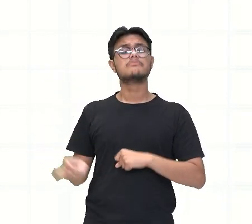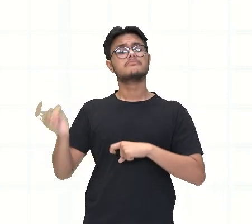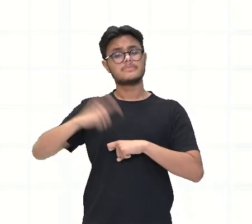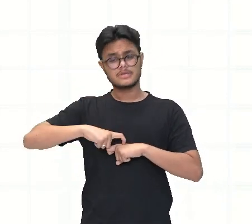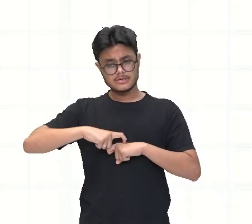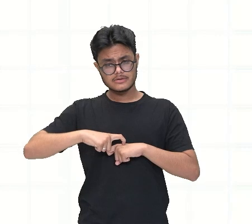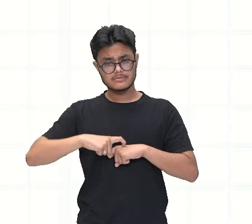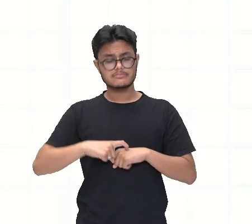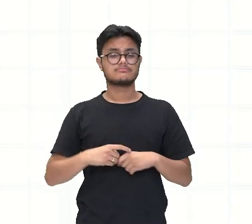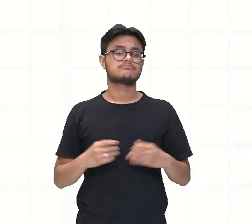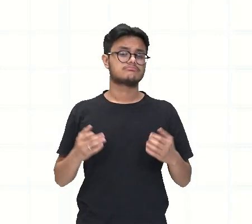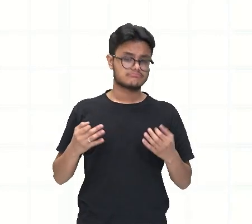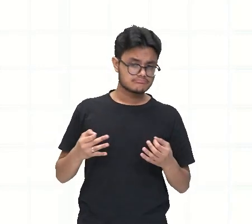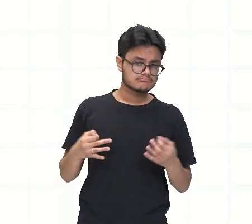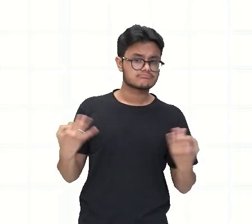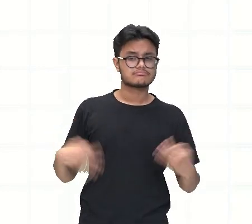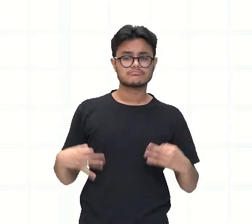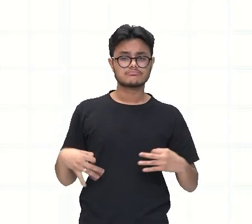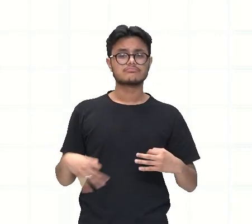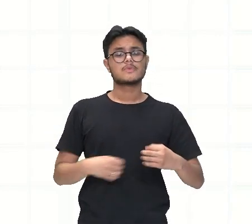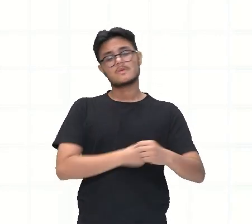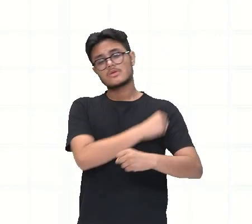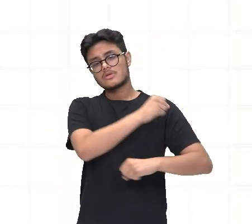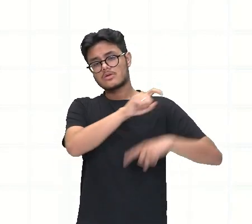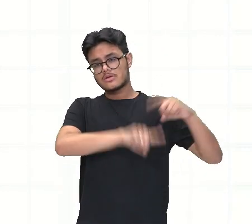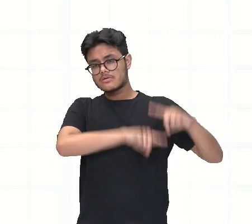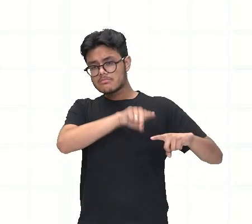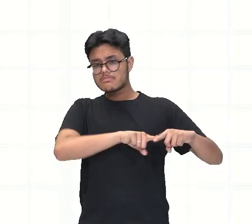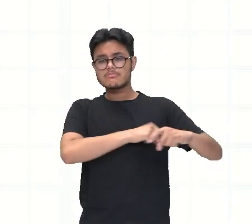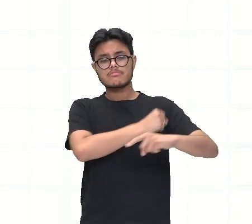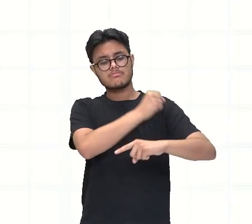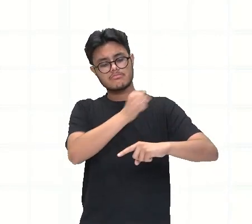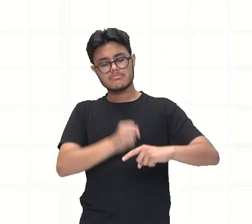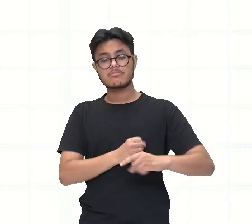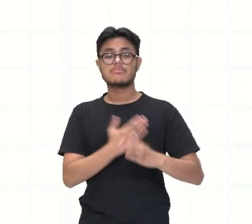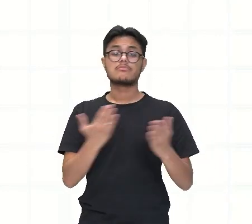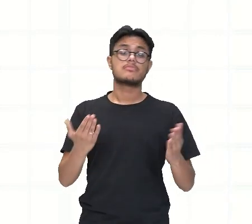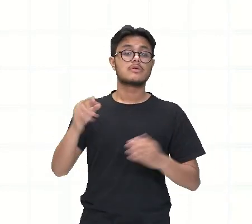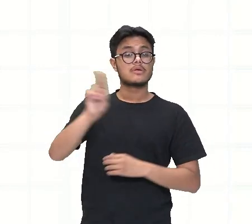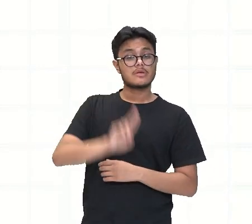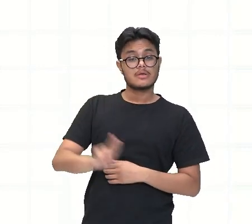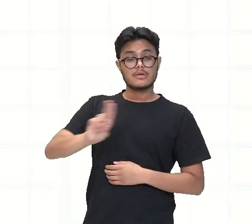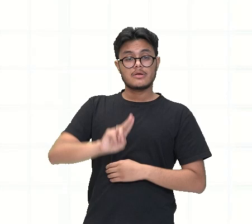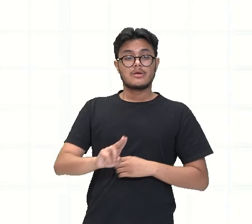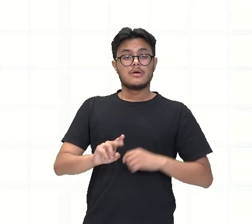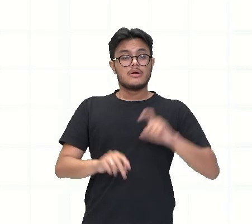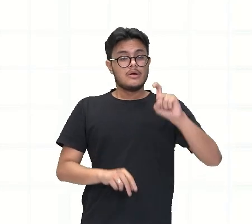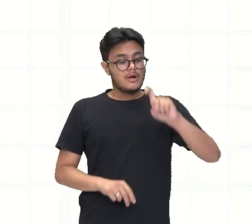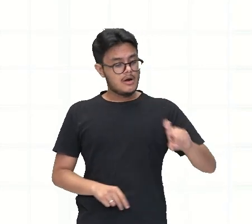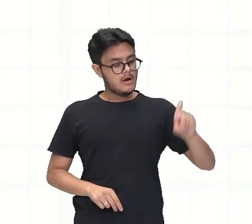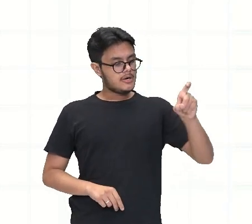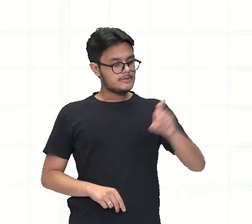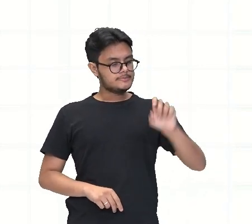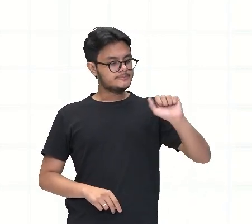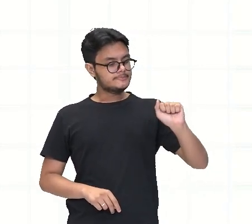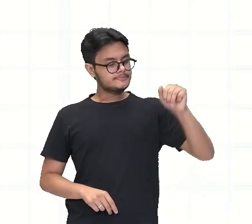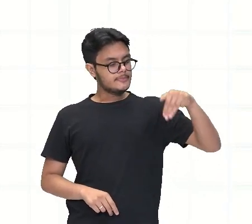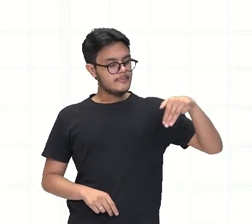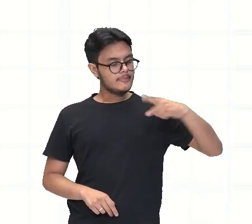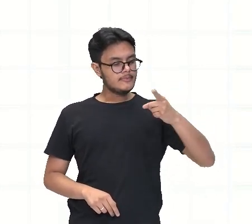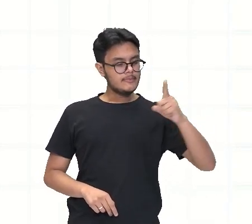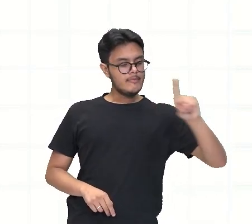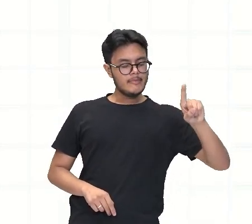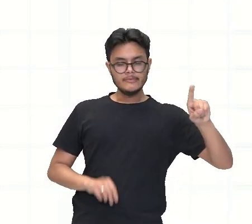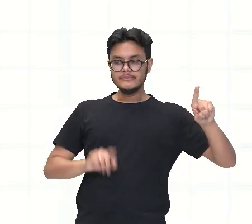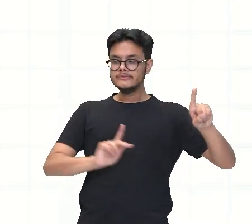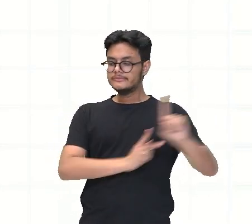que ele guardava ali, né, o texto vai seguir. Notem que primeiro apareceu o termo, né, a